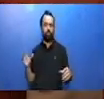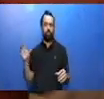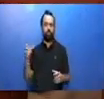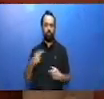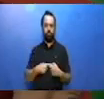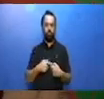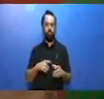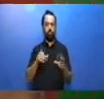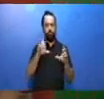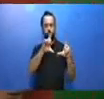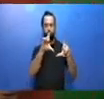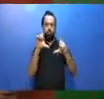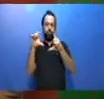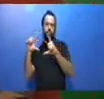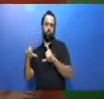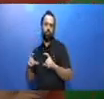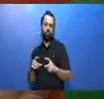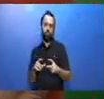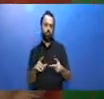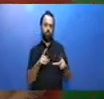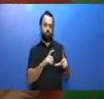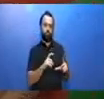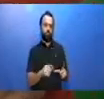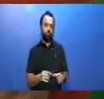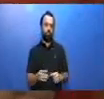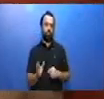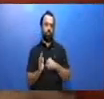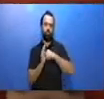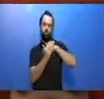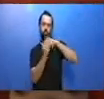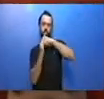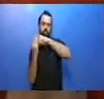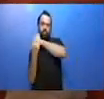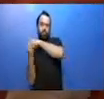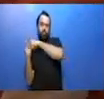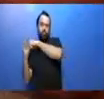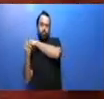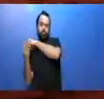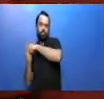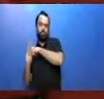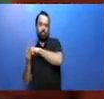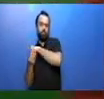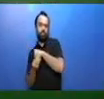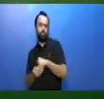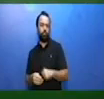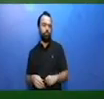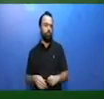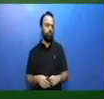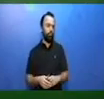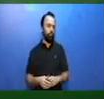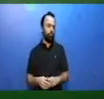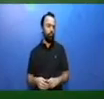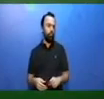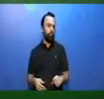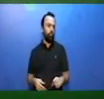tem vários bairros e hoje tem vários bairros novos, né? Vamos continuar com a professora?